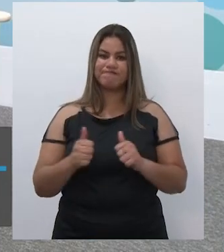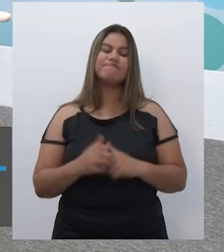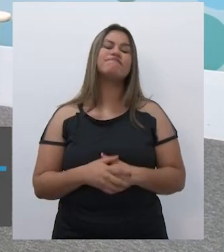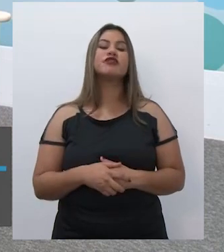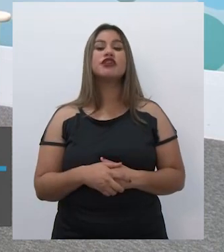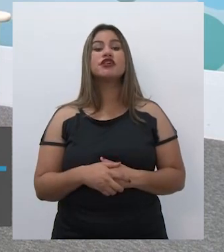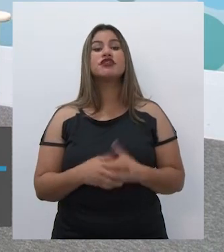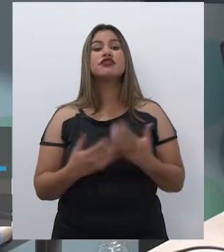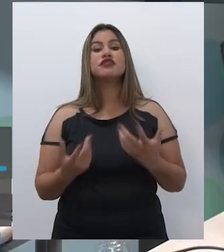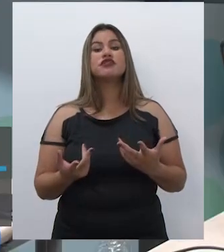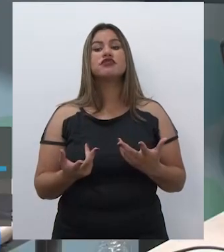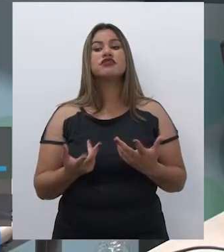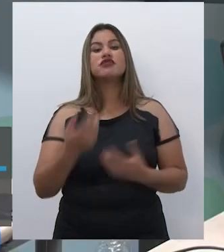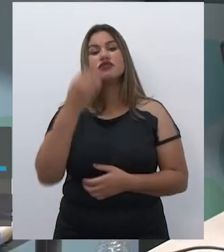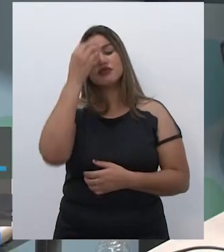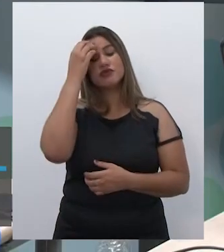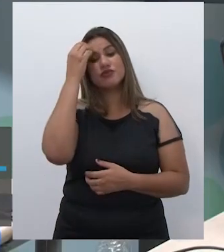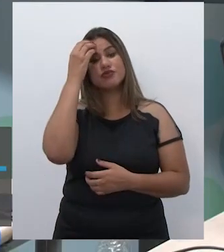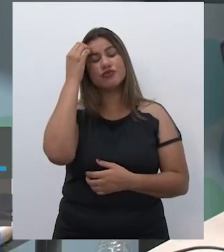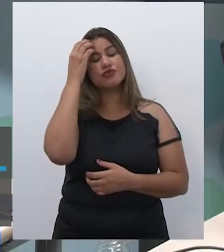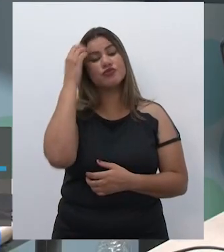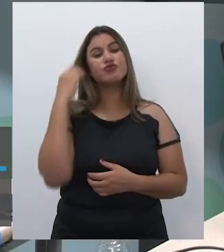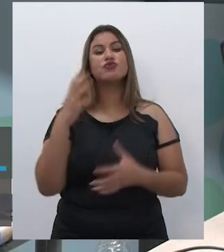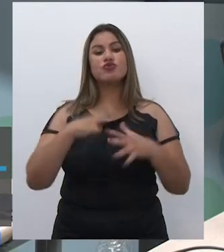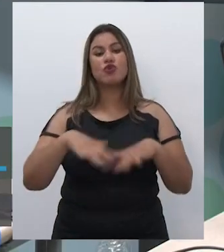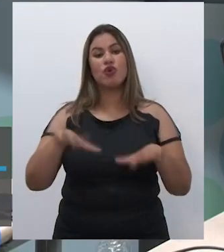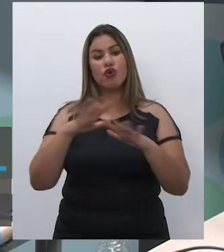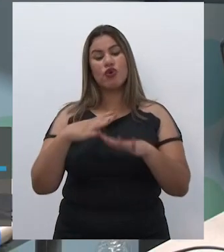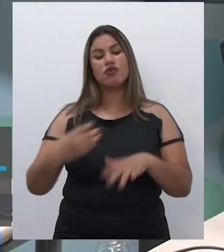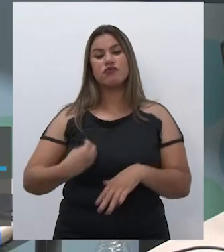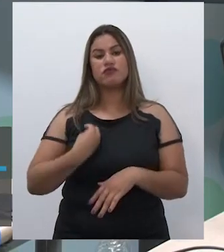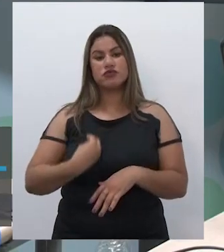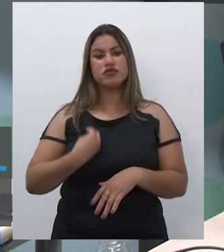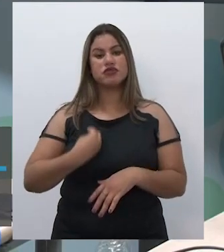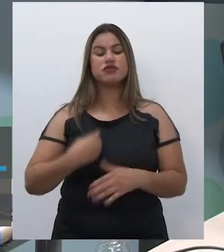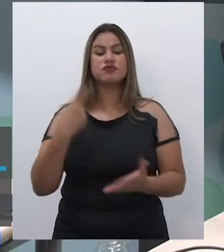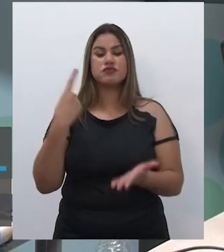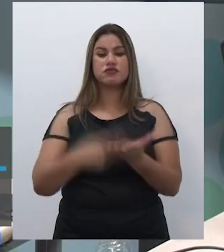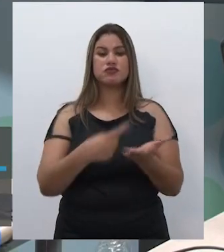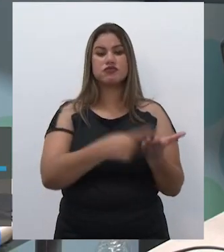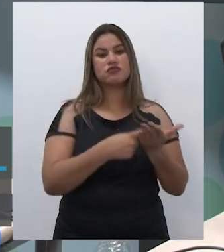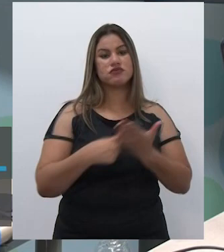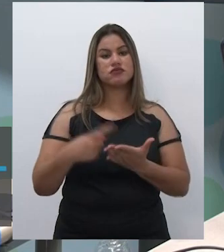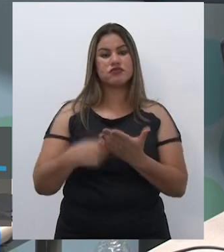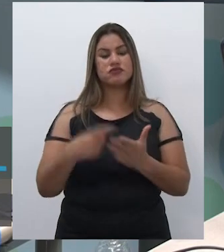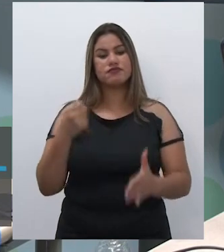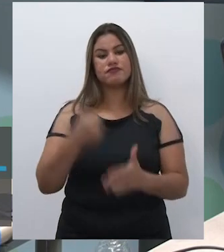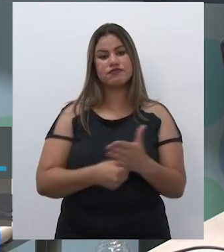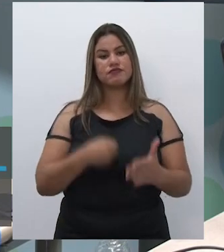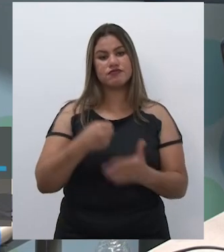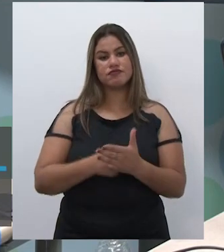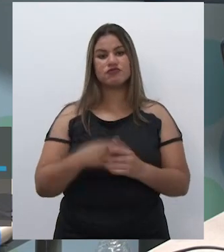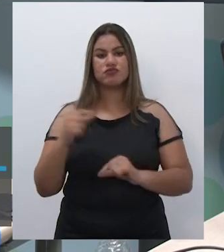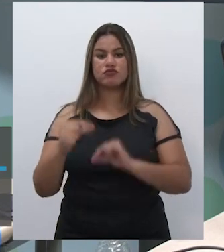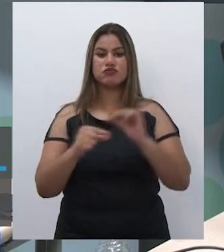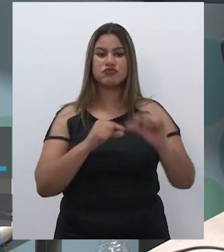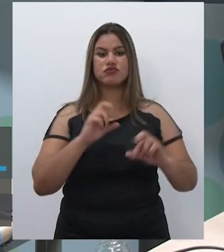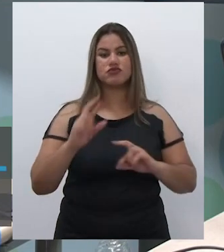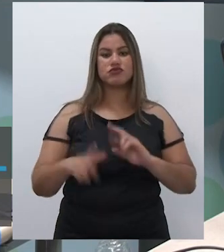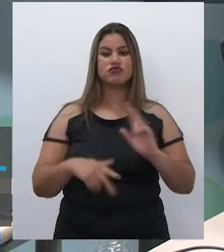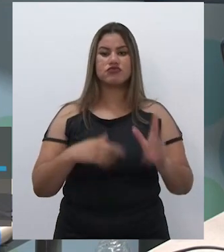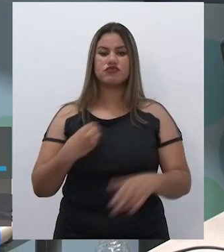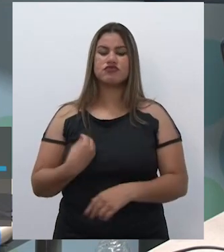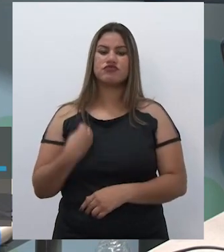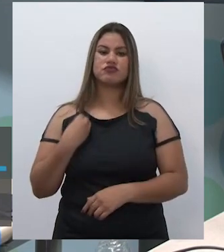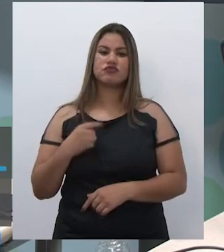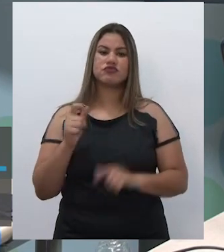Então, todos envolvidos tiveram aí o comprometimento, a persistência para fazer um pouco diferente na vida